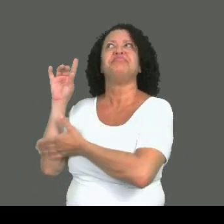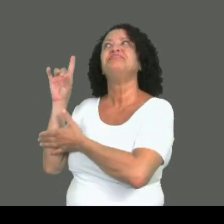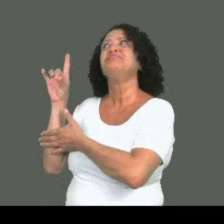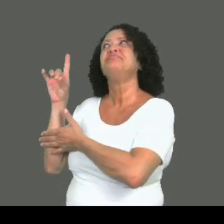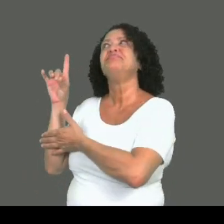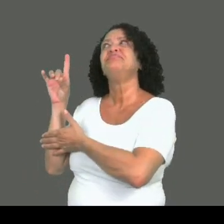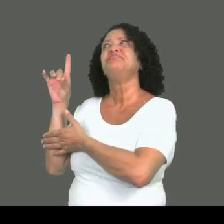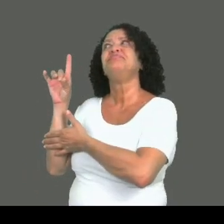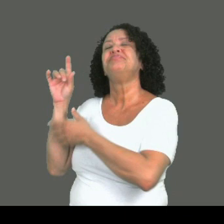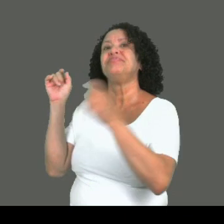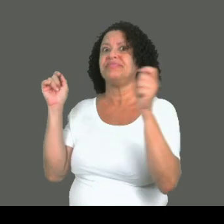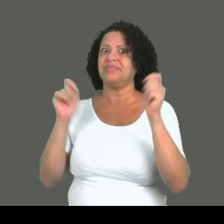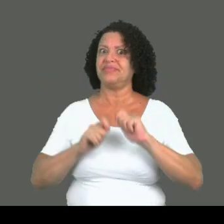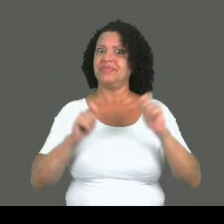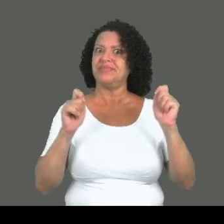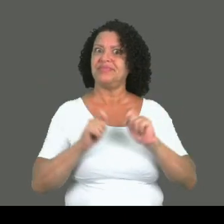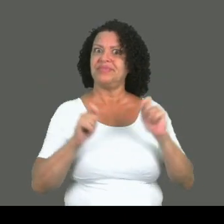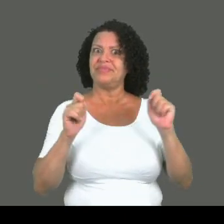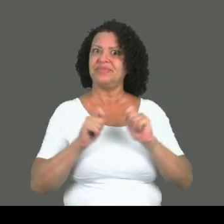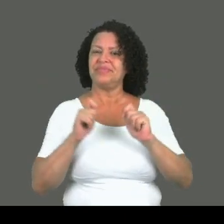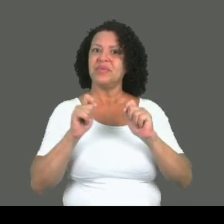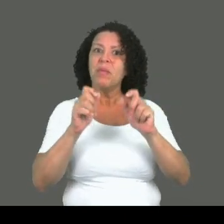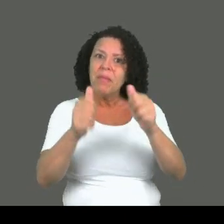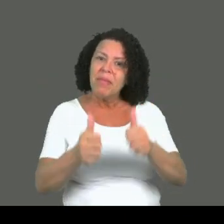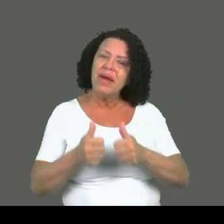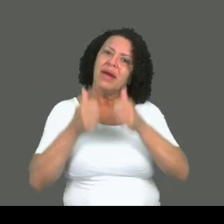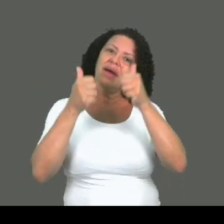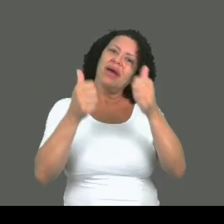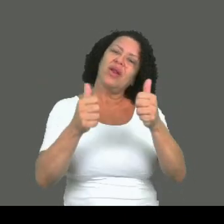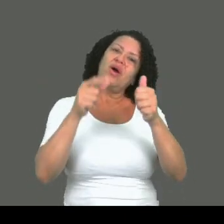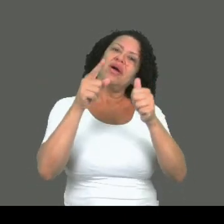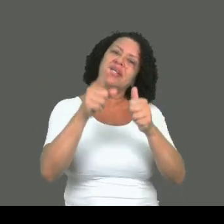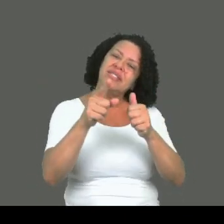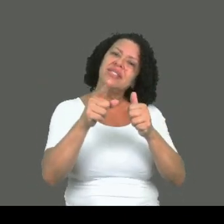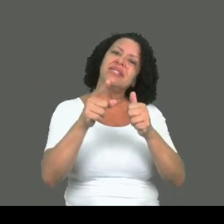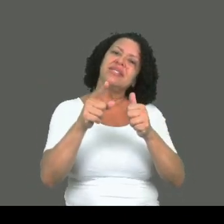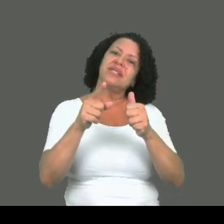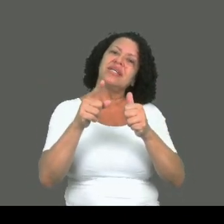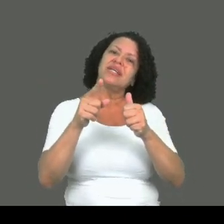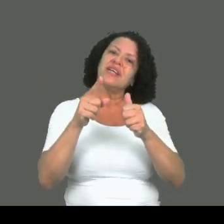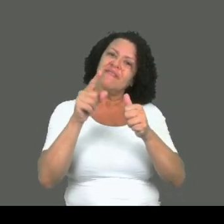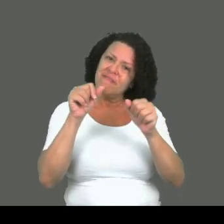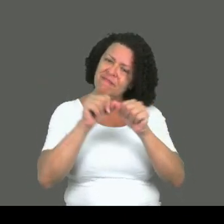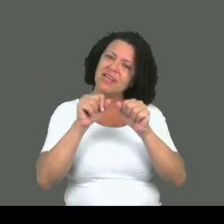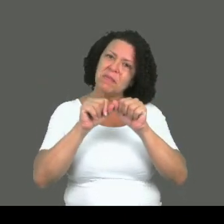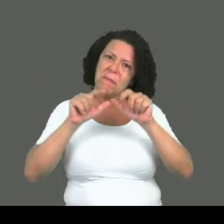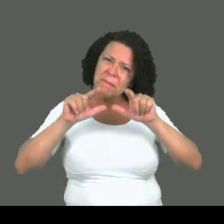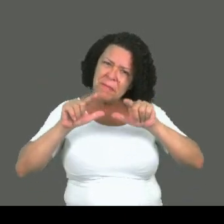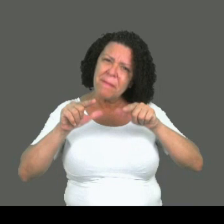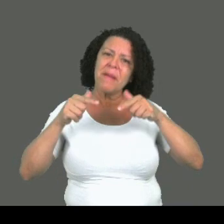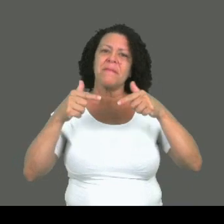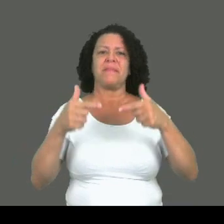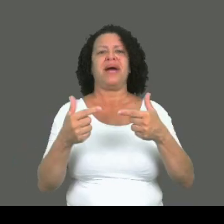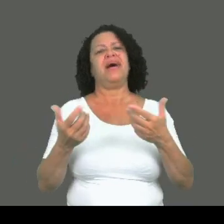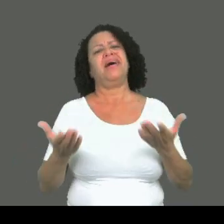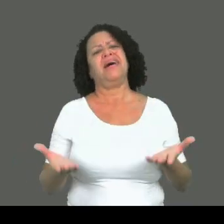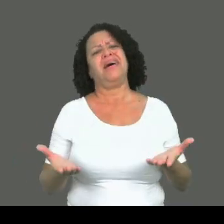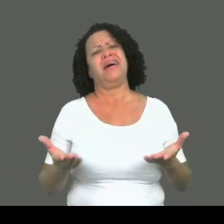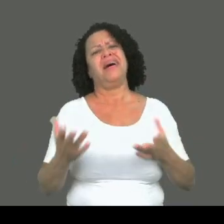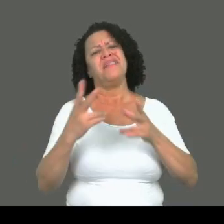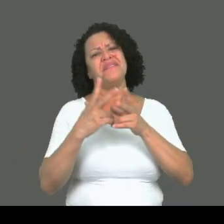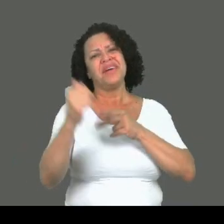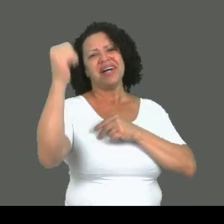o máximo o máximo e o melhor que estiver ao nosso alcance, então nós venceremos